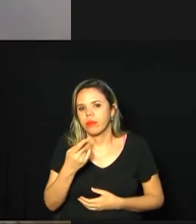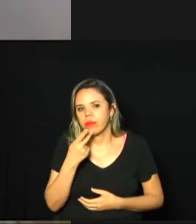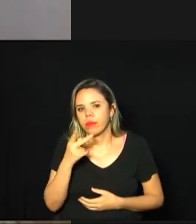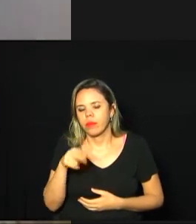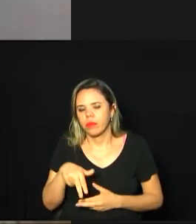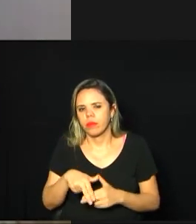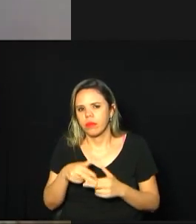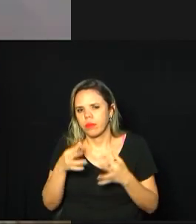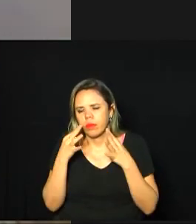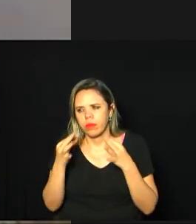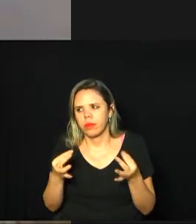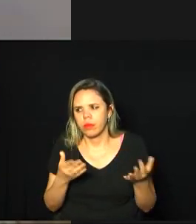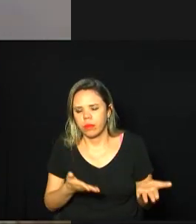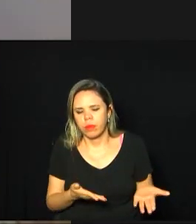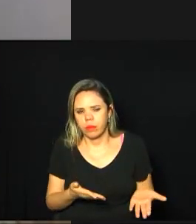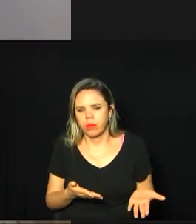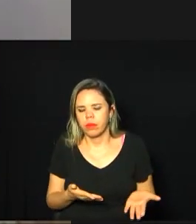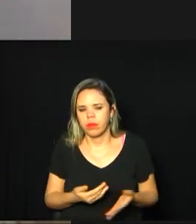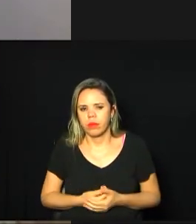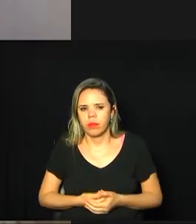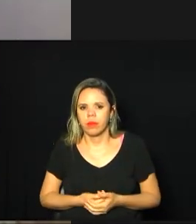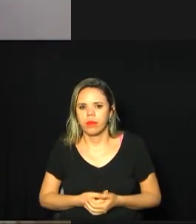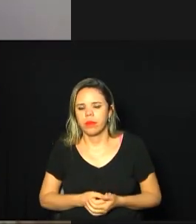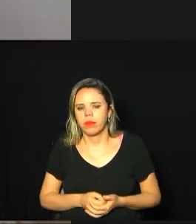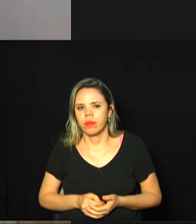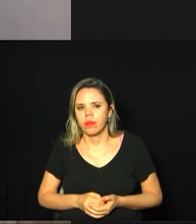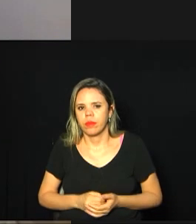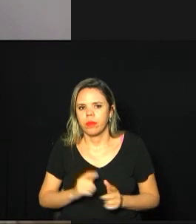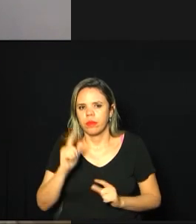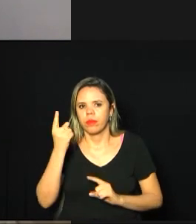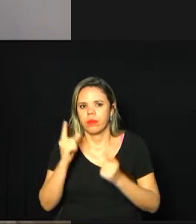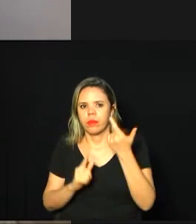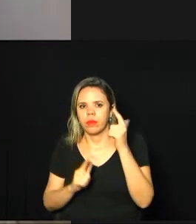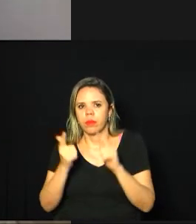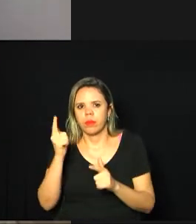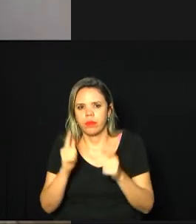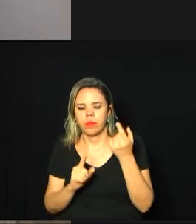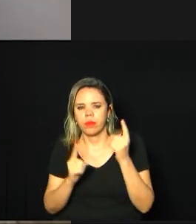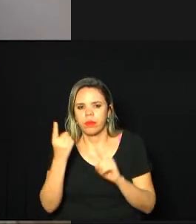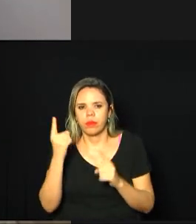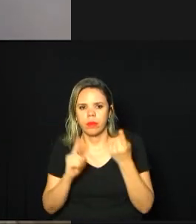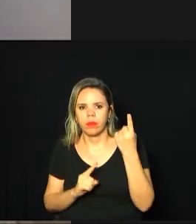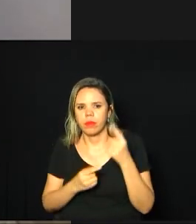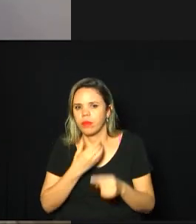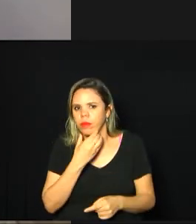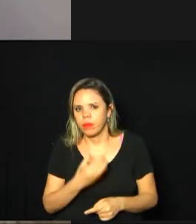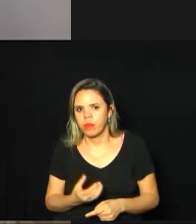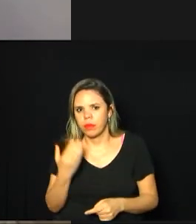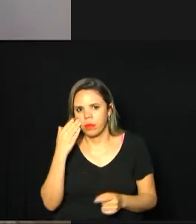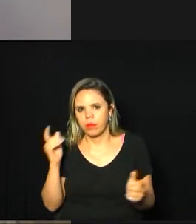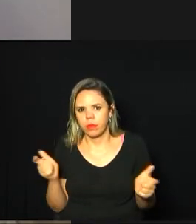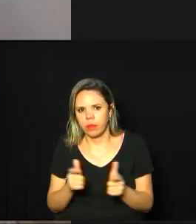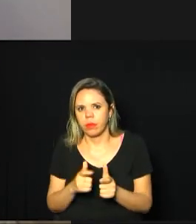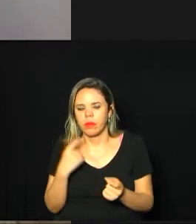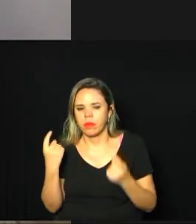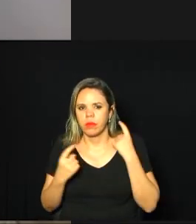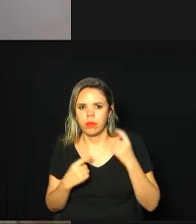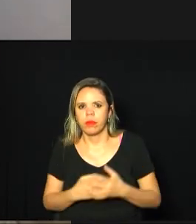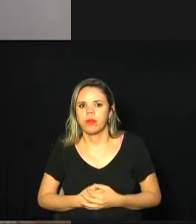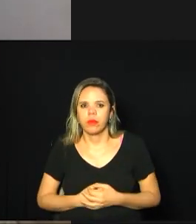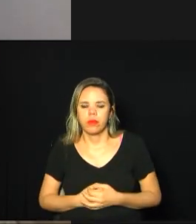dar conta dessa situação. Carnaval, aliás, Natal eu acho que é menos